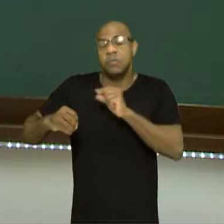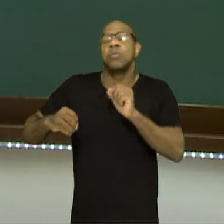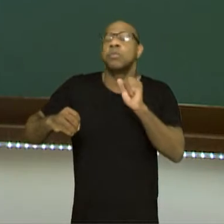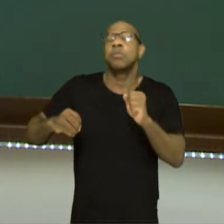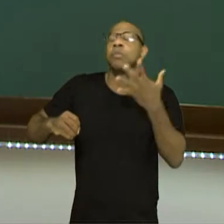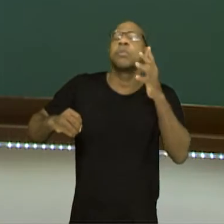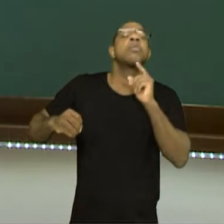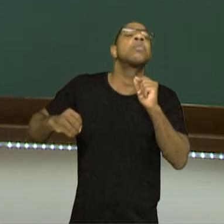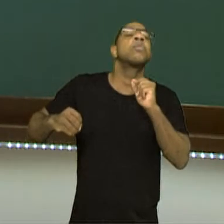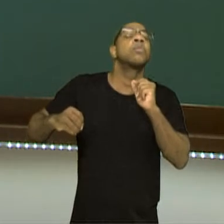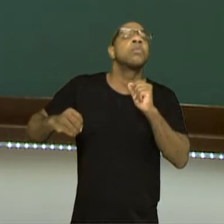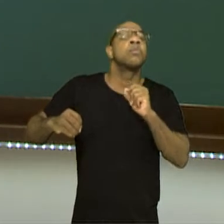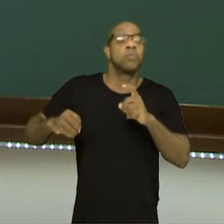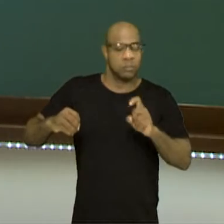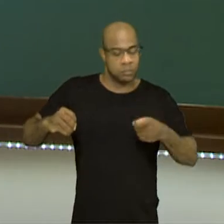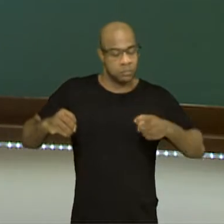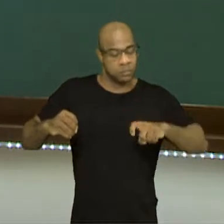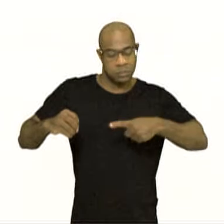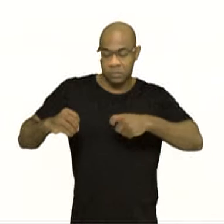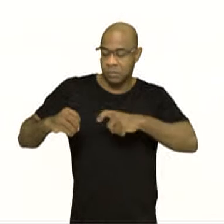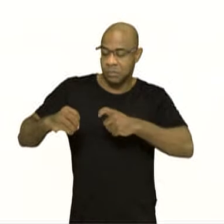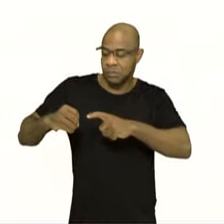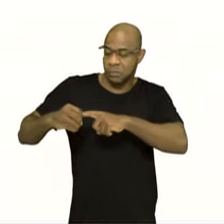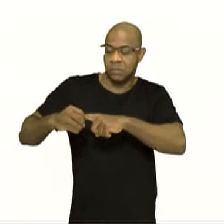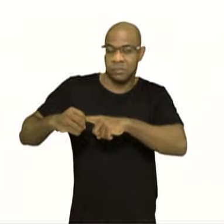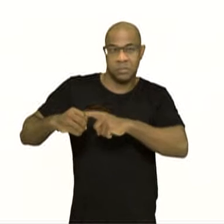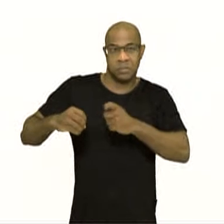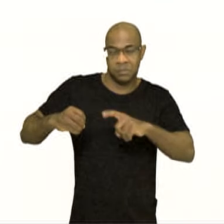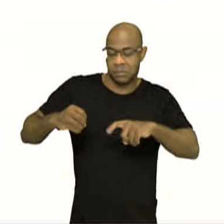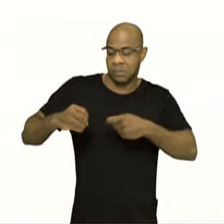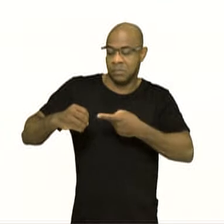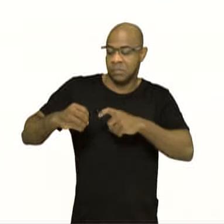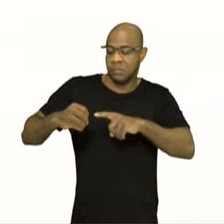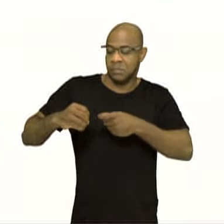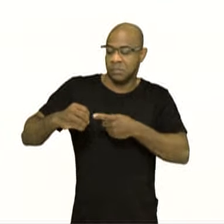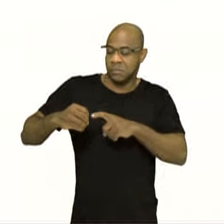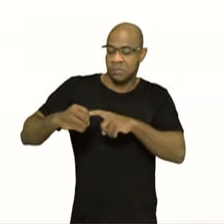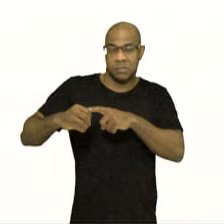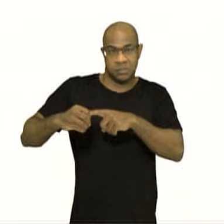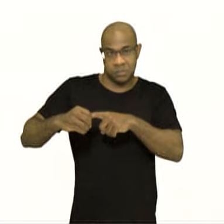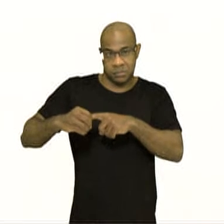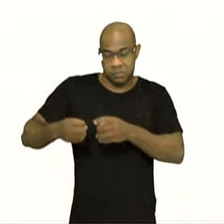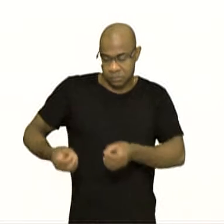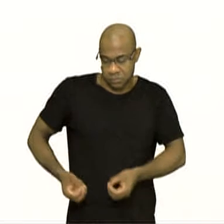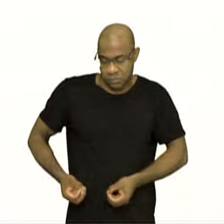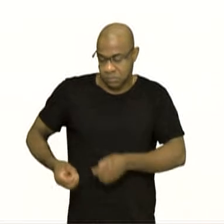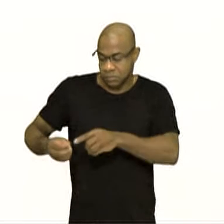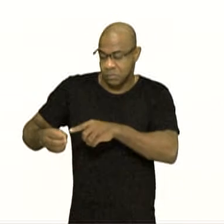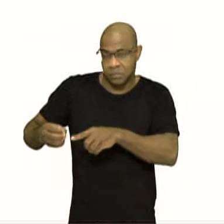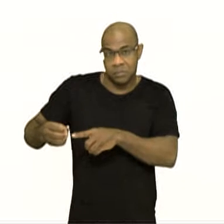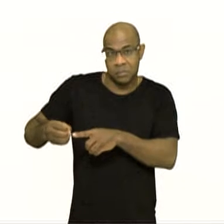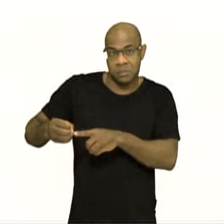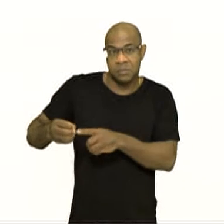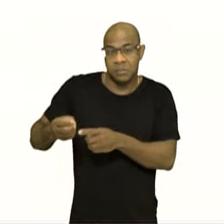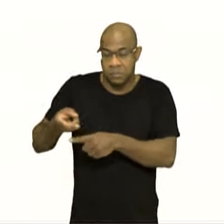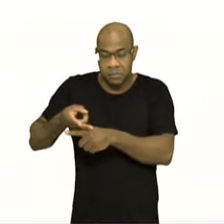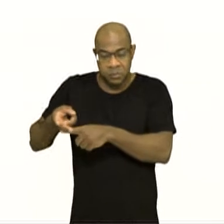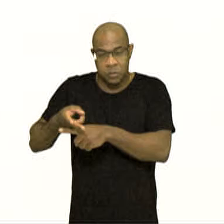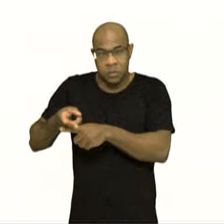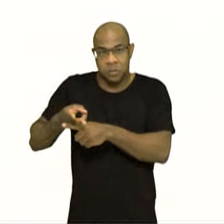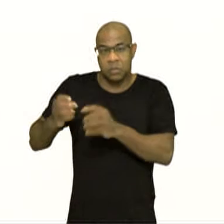vai acontecer? Esses espermatozoides vão se deslocando pelo sistema genital feminino em busca